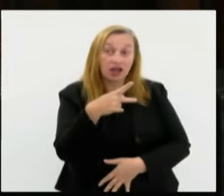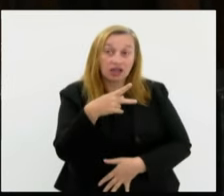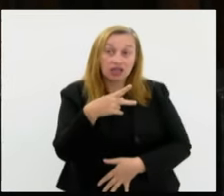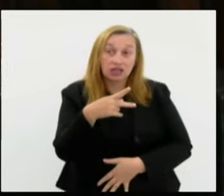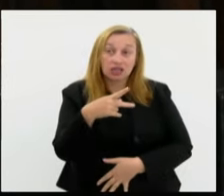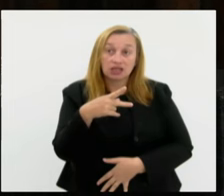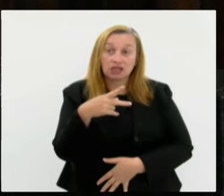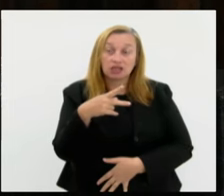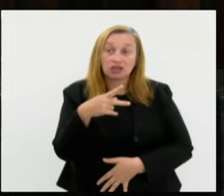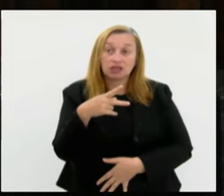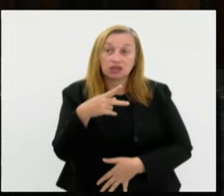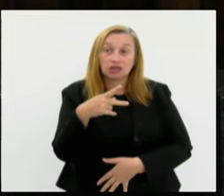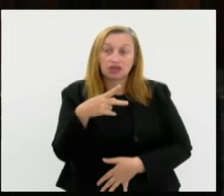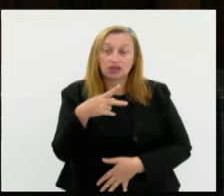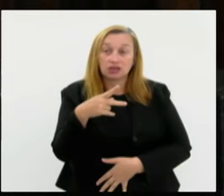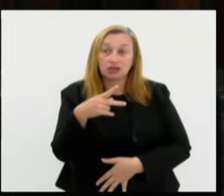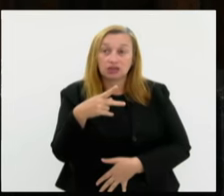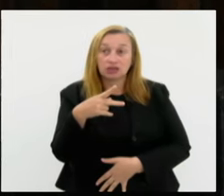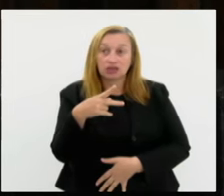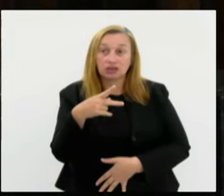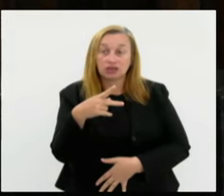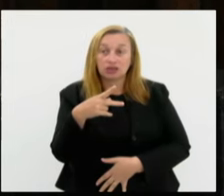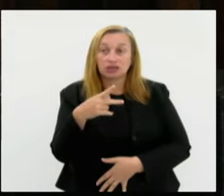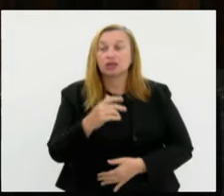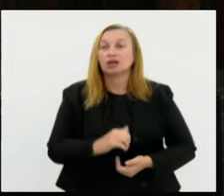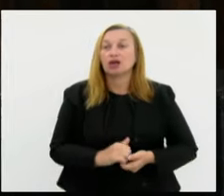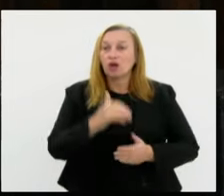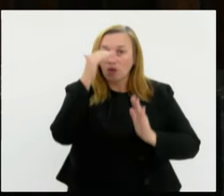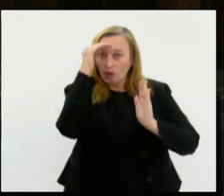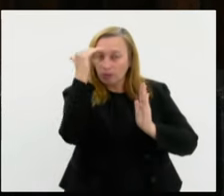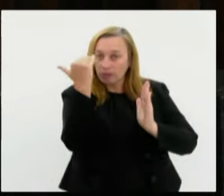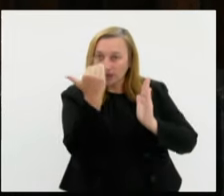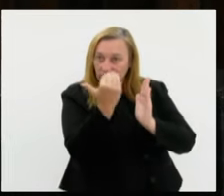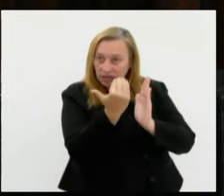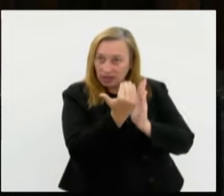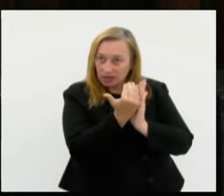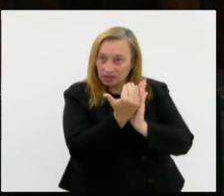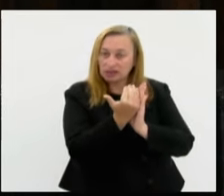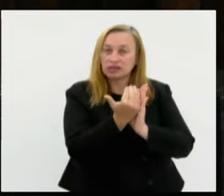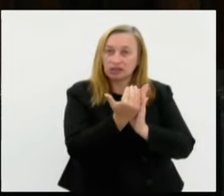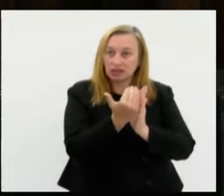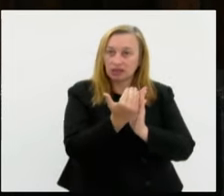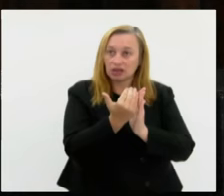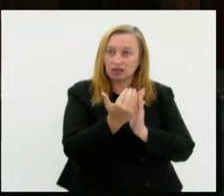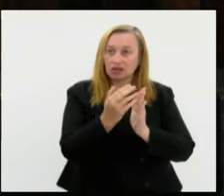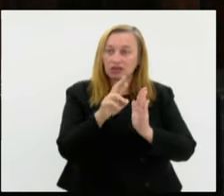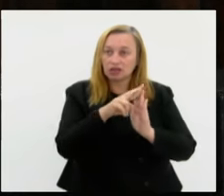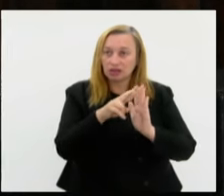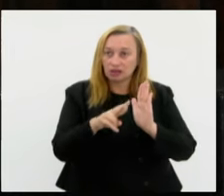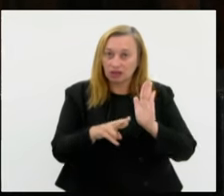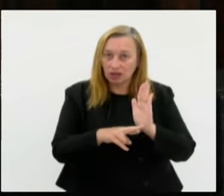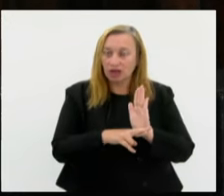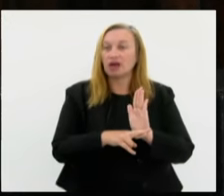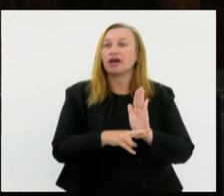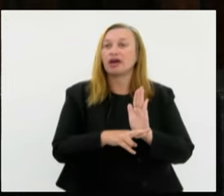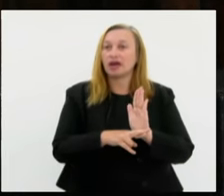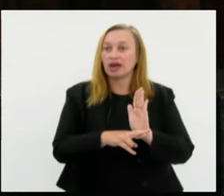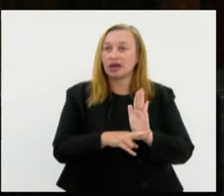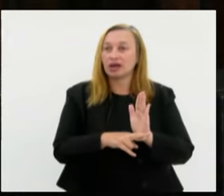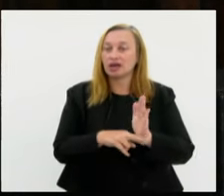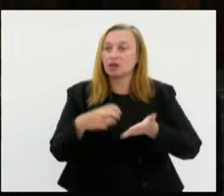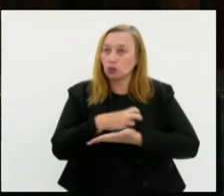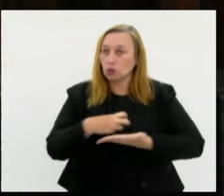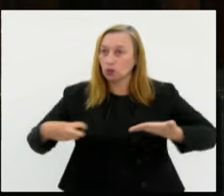se opõe às medidas que foram impetradas contra ela, sobretudo a de suspensão do seu mandato, no